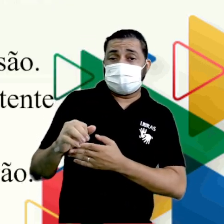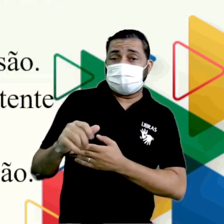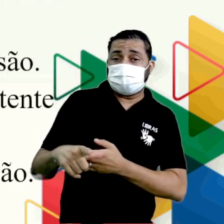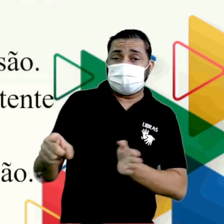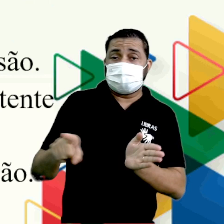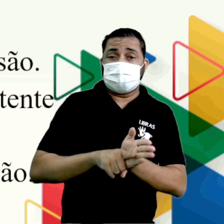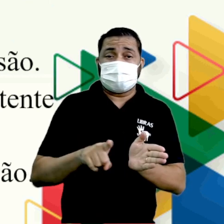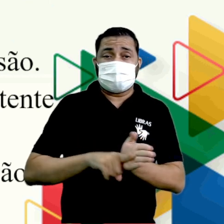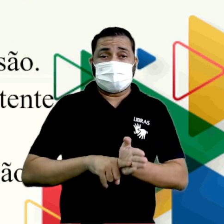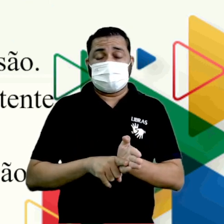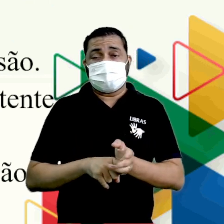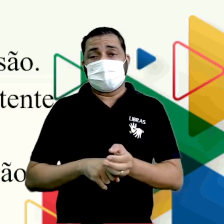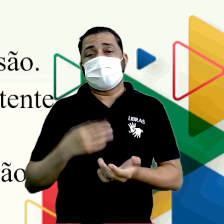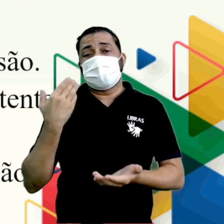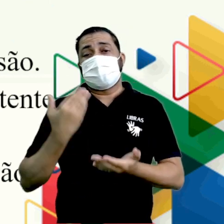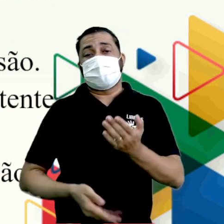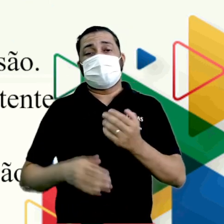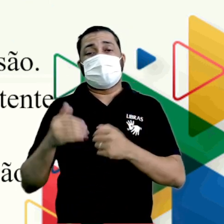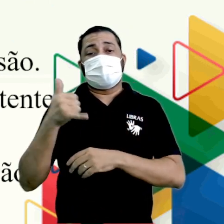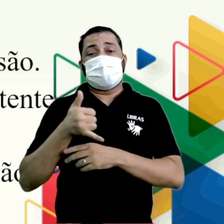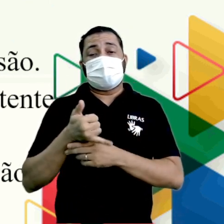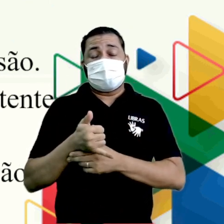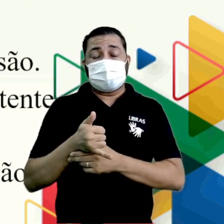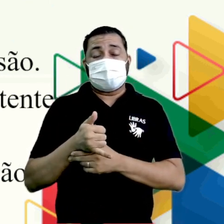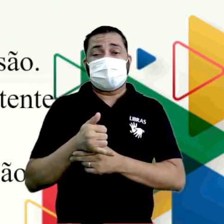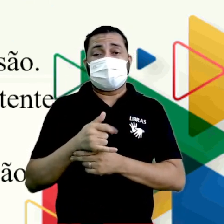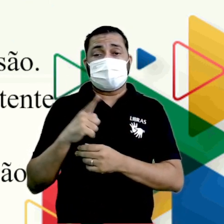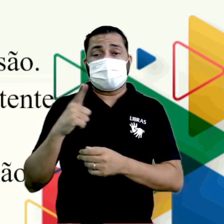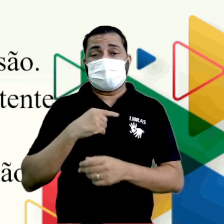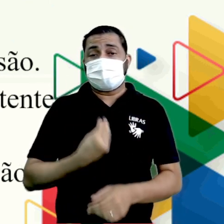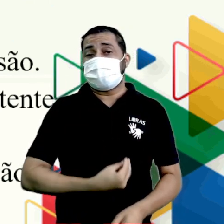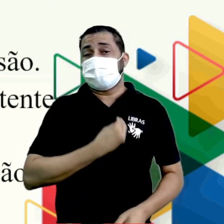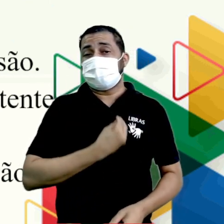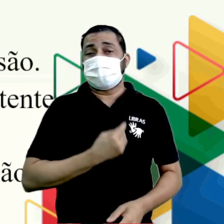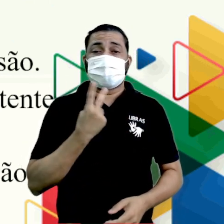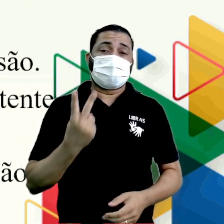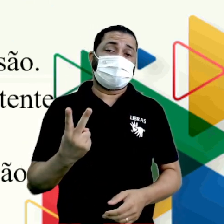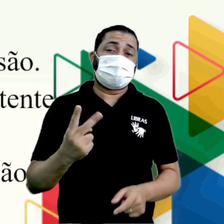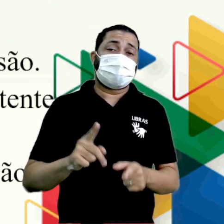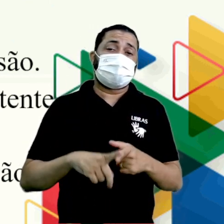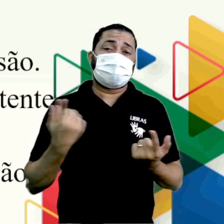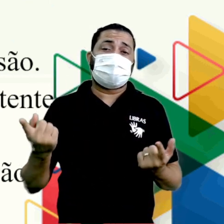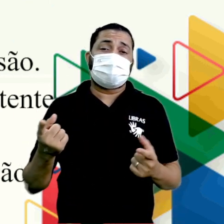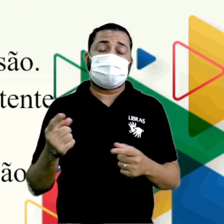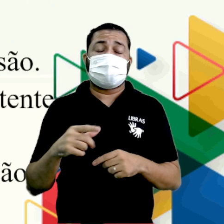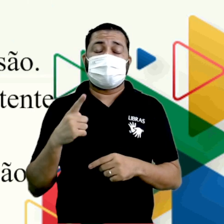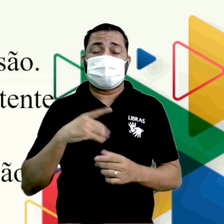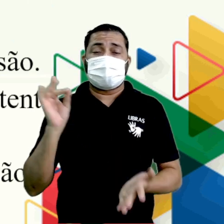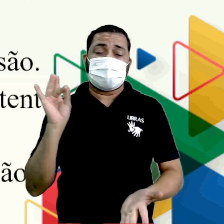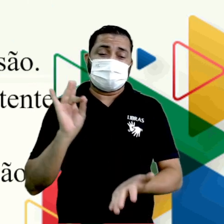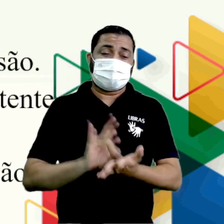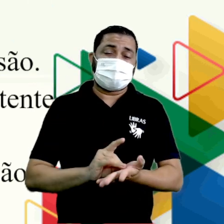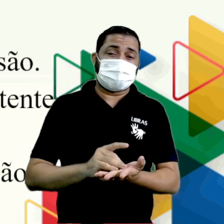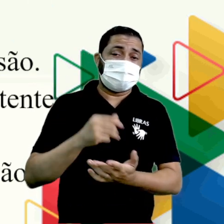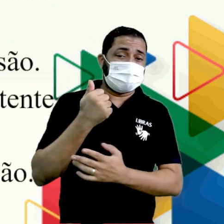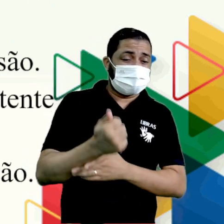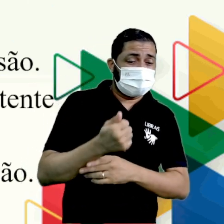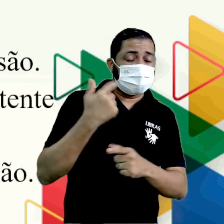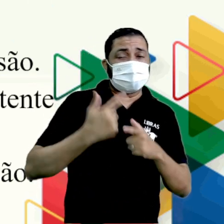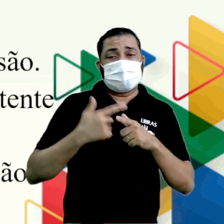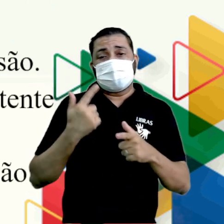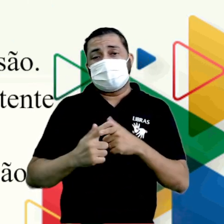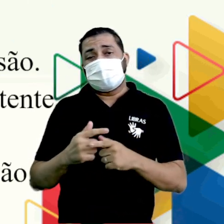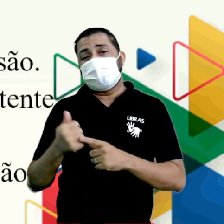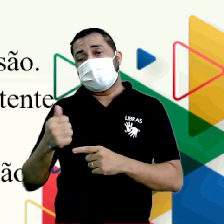a tendência na perda de elétrons ela está presente nos dois. Mas ela é mais evidente em A, justamente